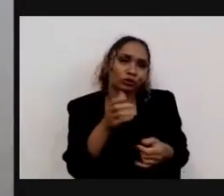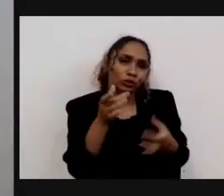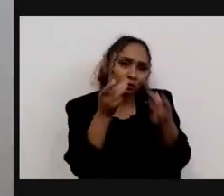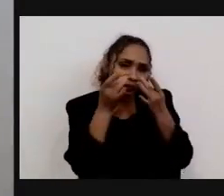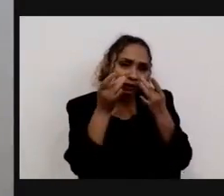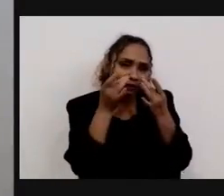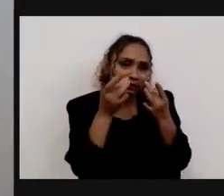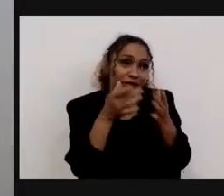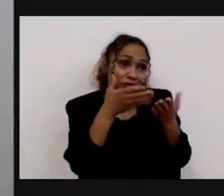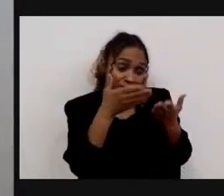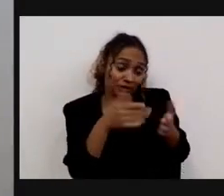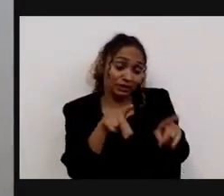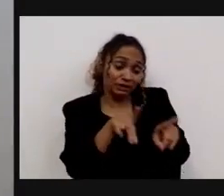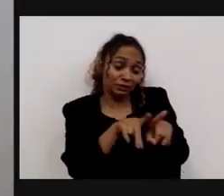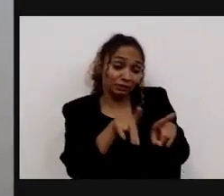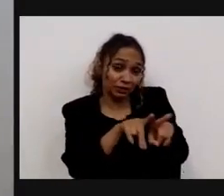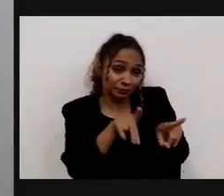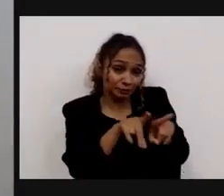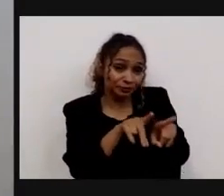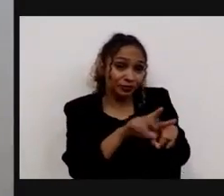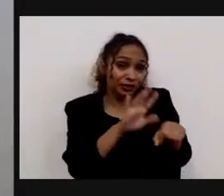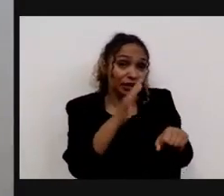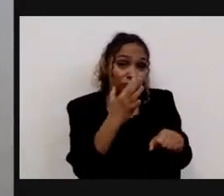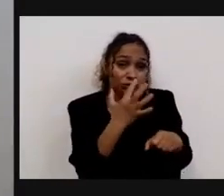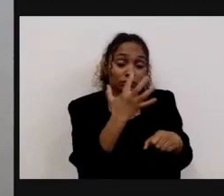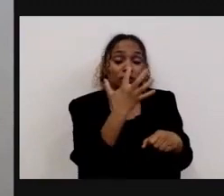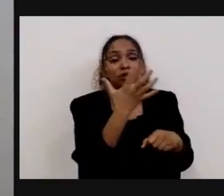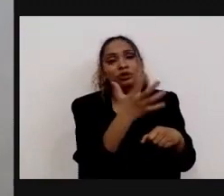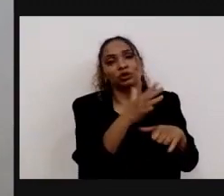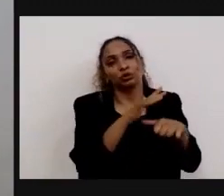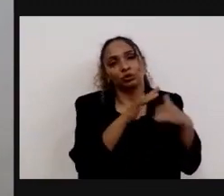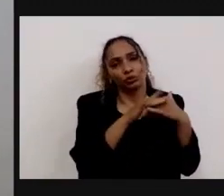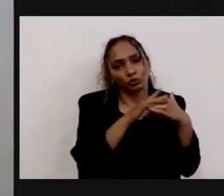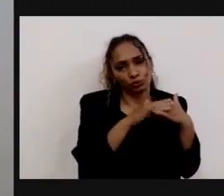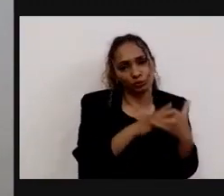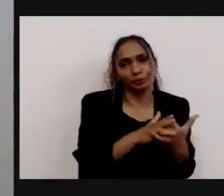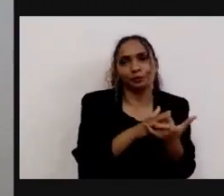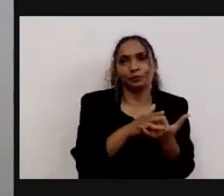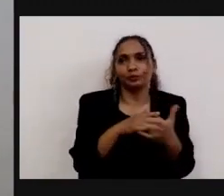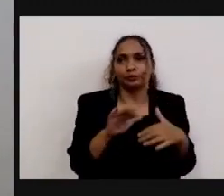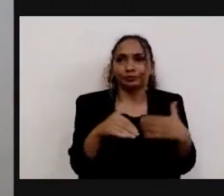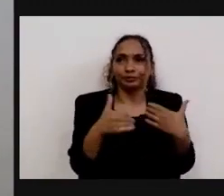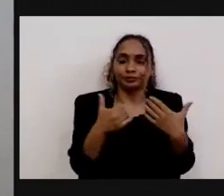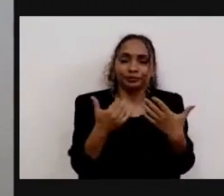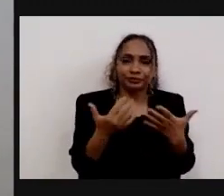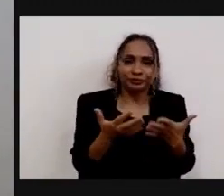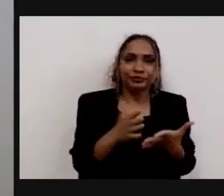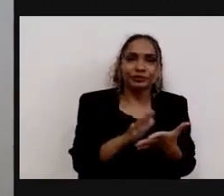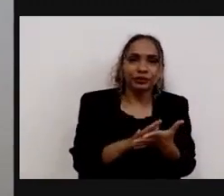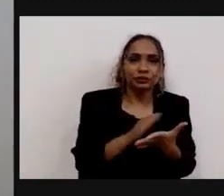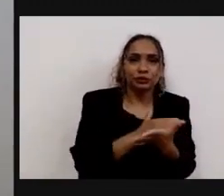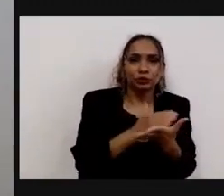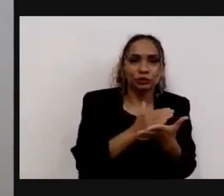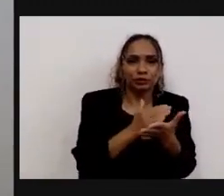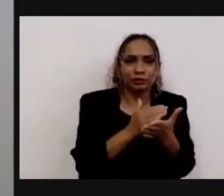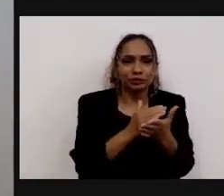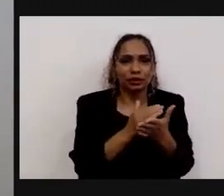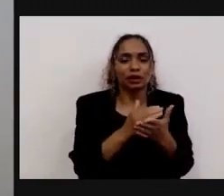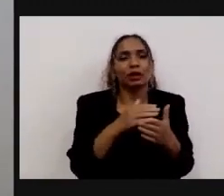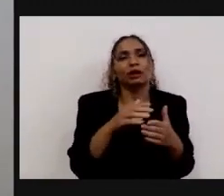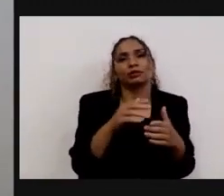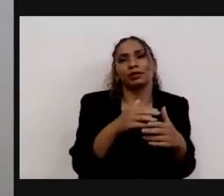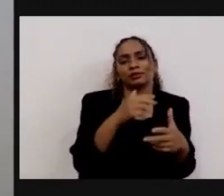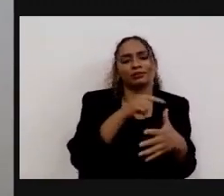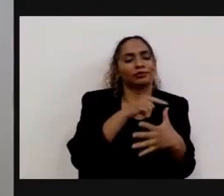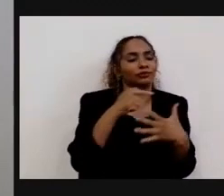aqui física e também para os que estão nos assistindo online bom sem maiores delongas vamos ao que interessa a gente tem